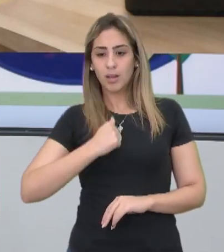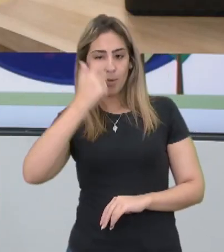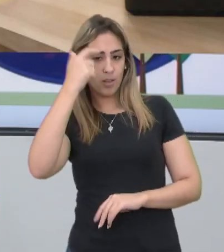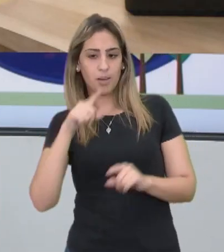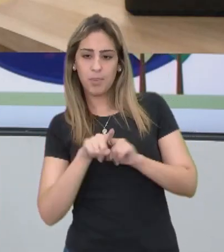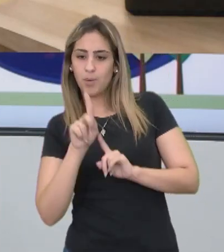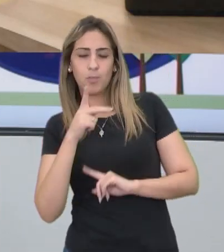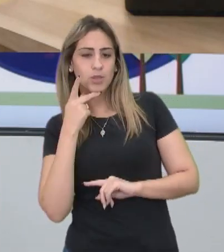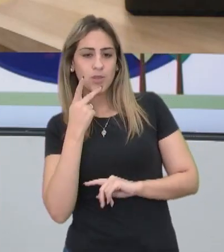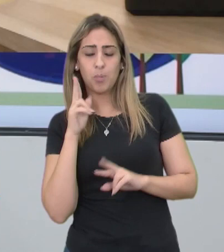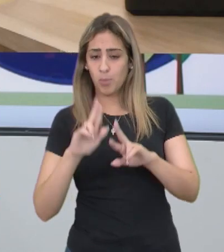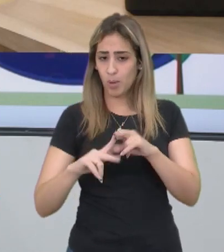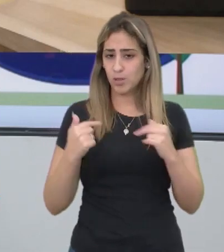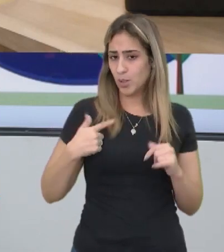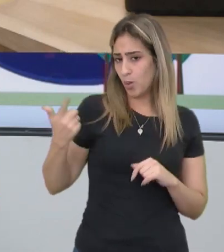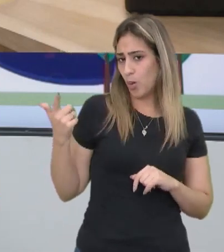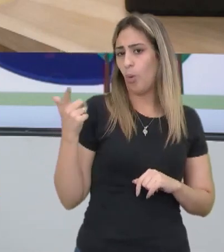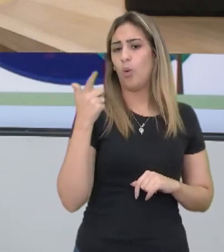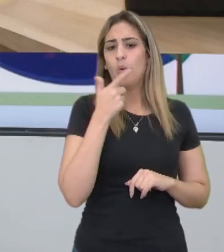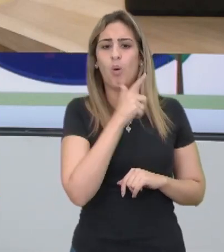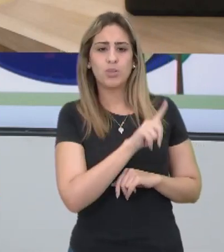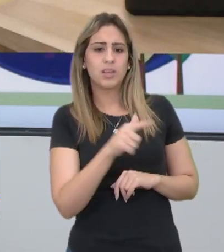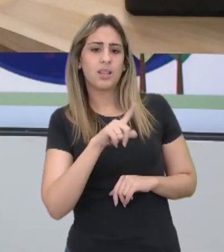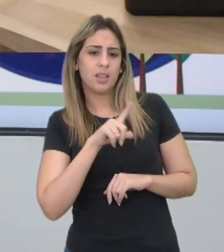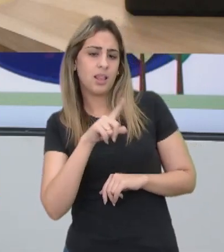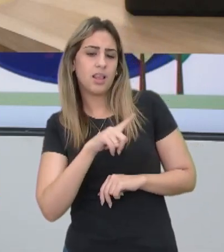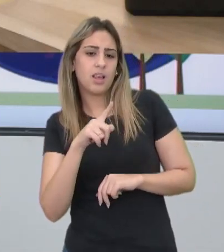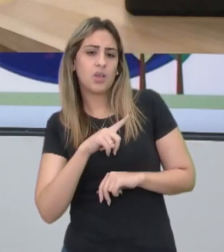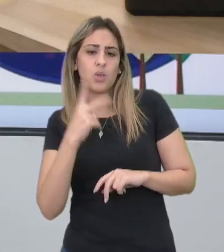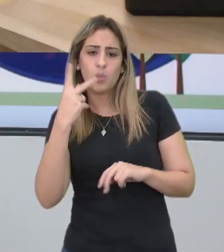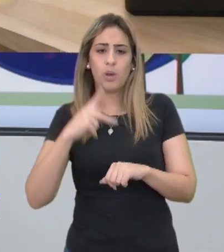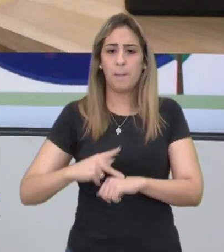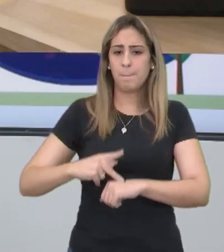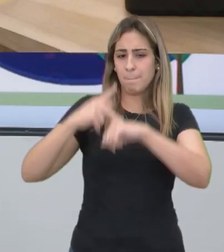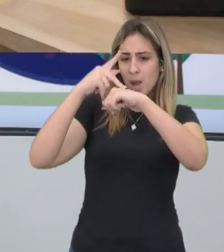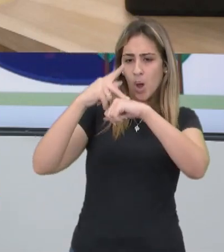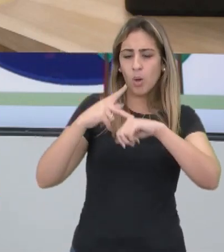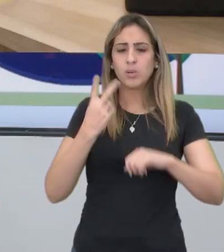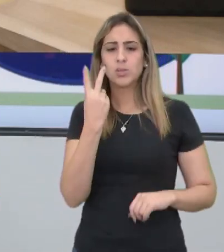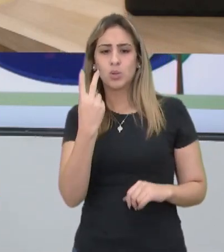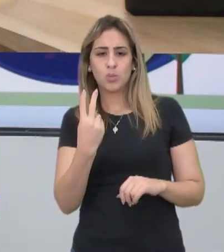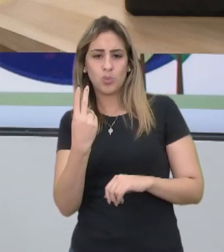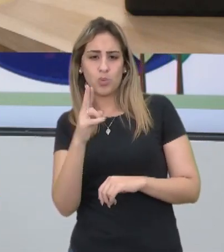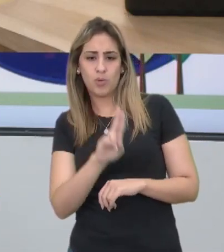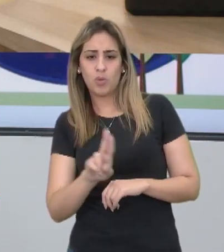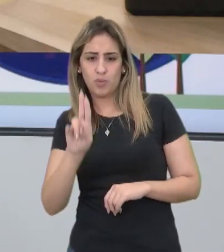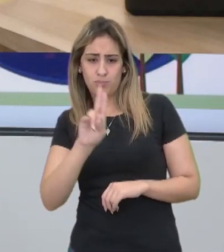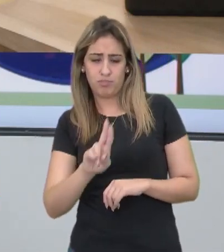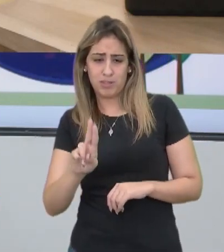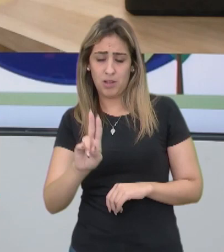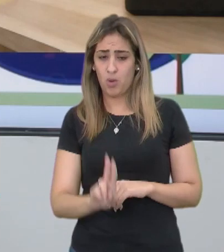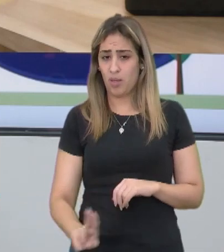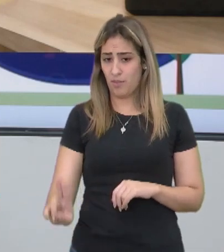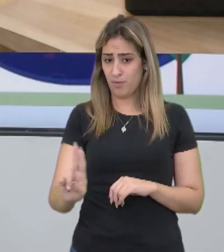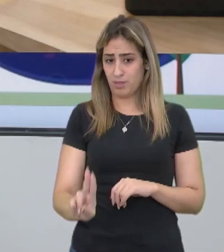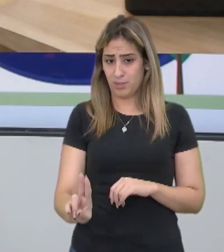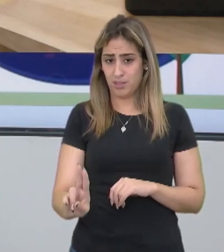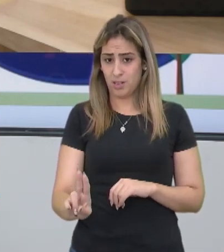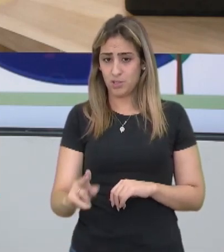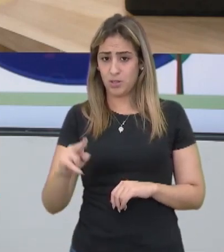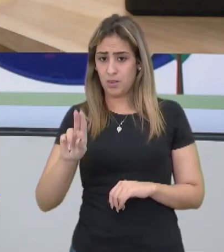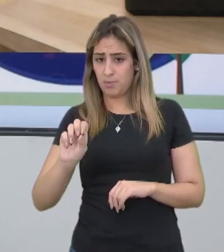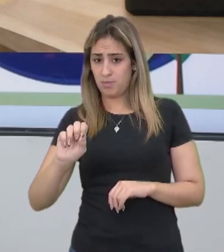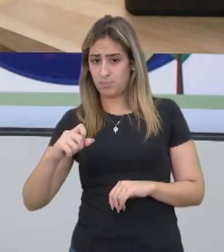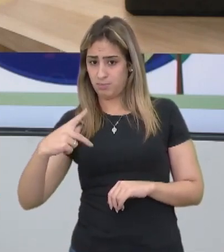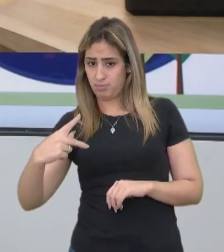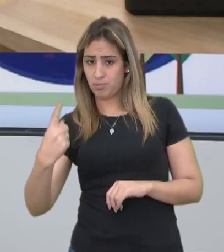falar que por conta que eu consegui e tenho 2 pós-graduações numa universidade pública, eu posso falar que a favela venceu. Não,